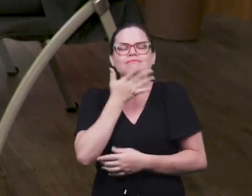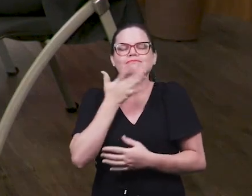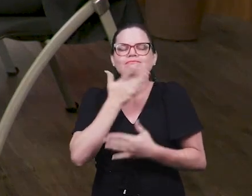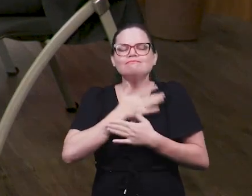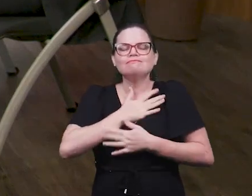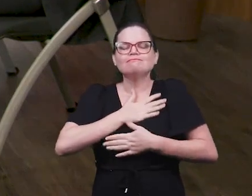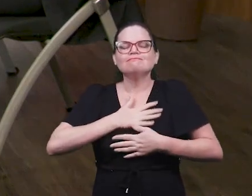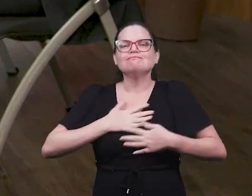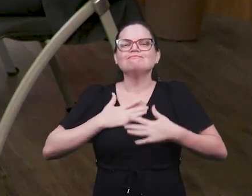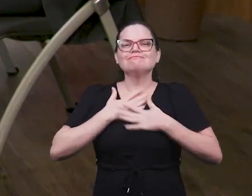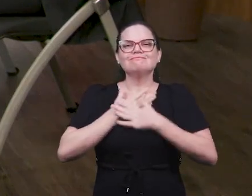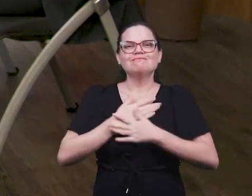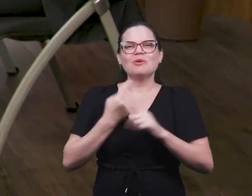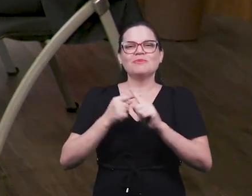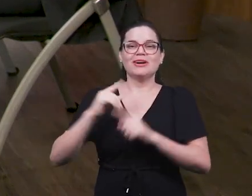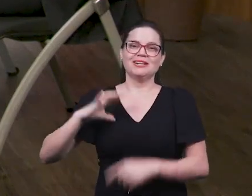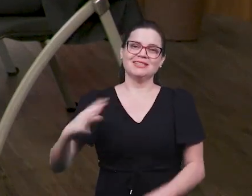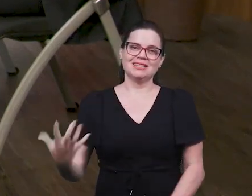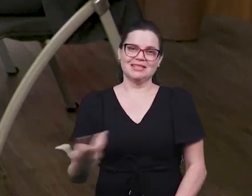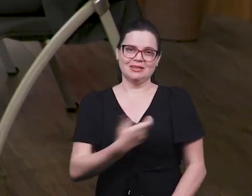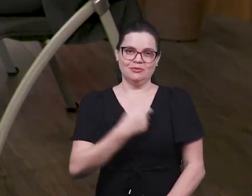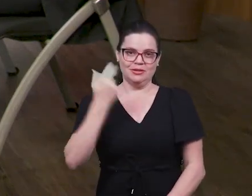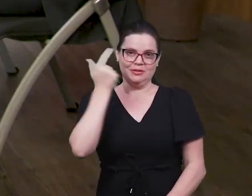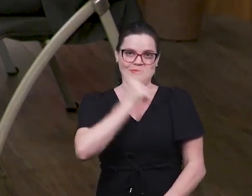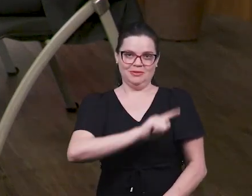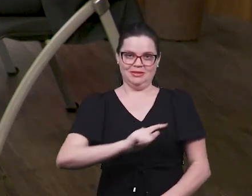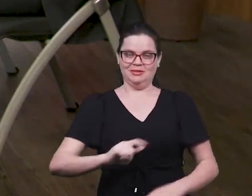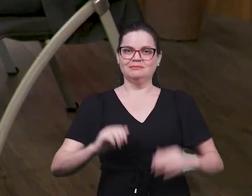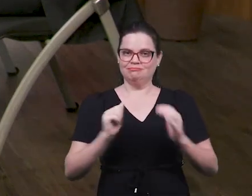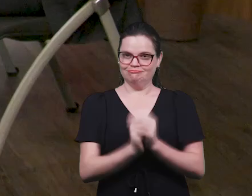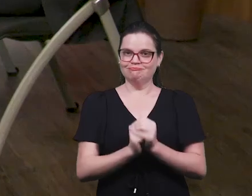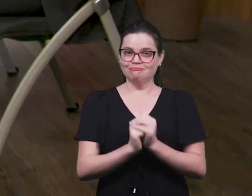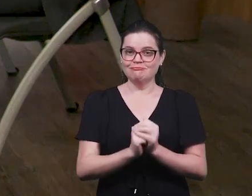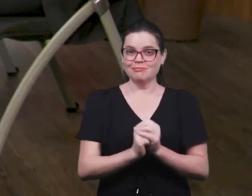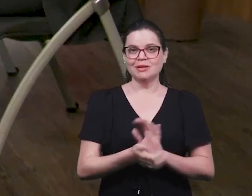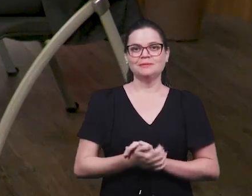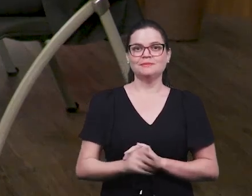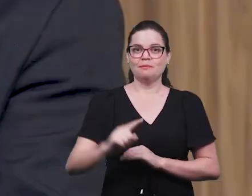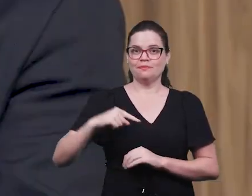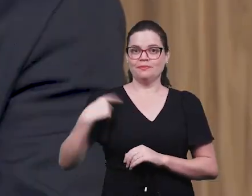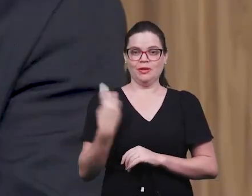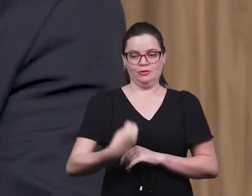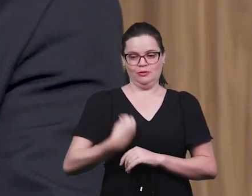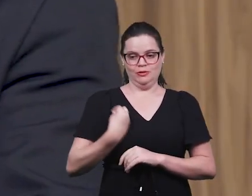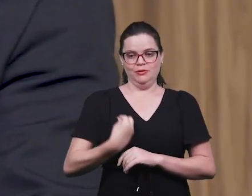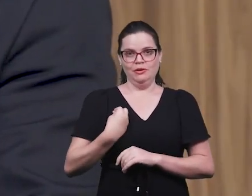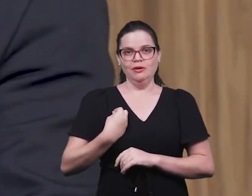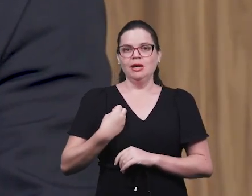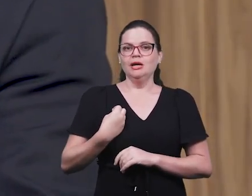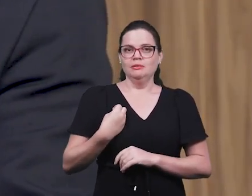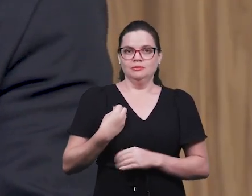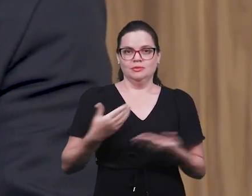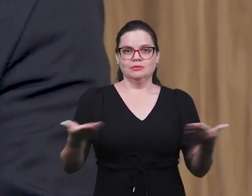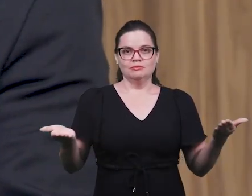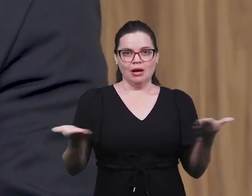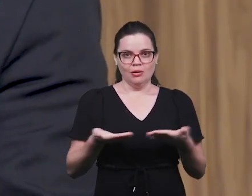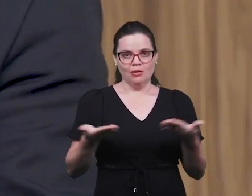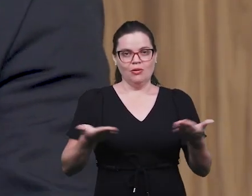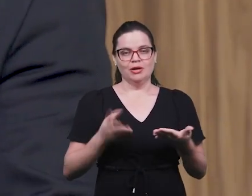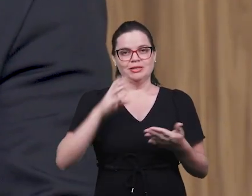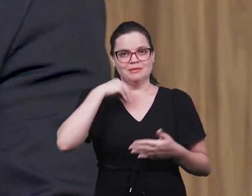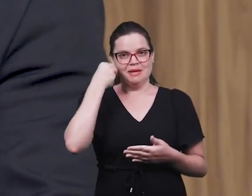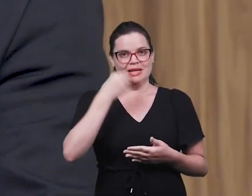é a doçura da salvação. Amém. Glória a Deus. Isso que nós vivemos aqui, o pastor Sérgio começou muito